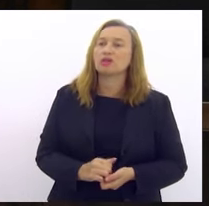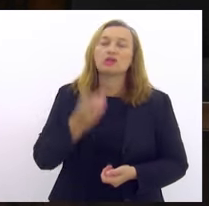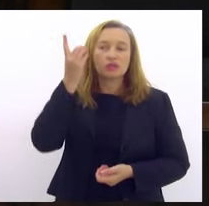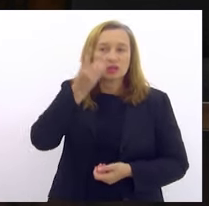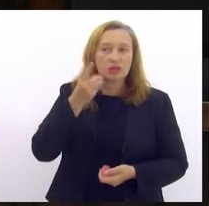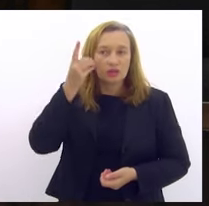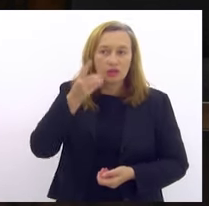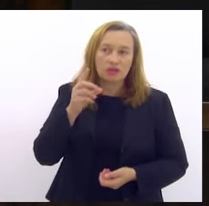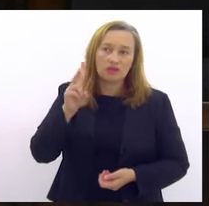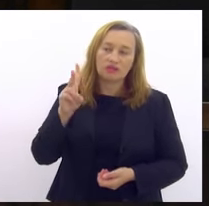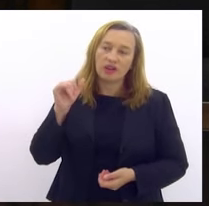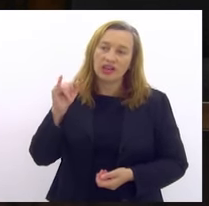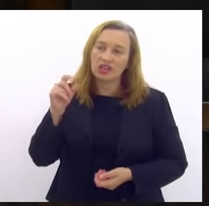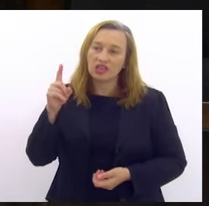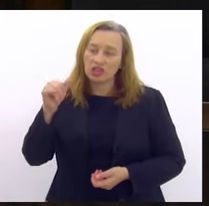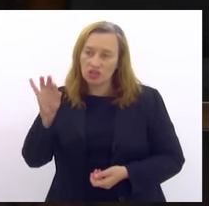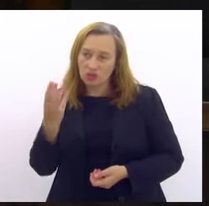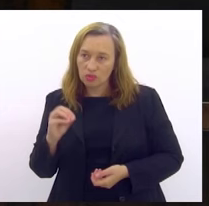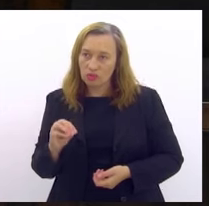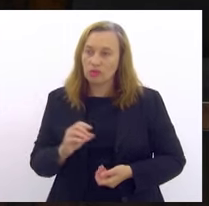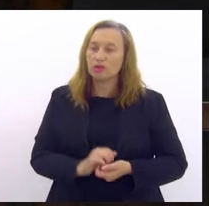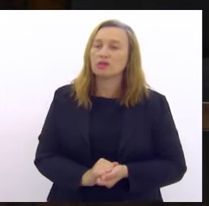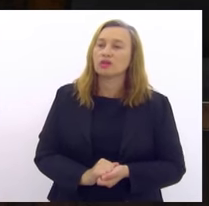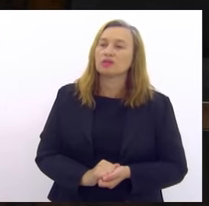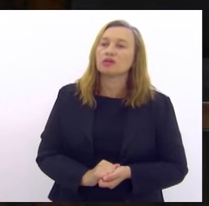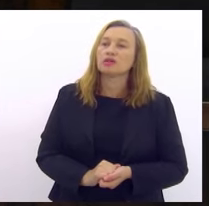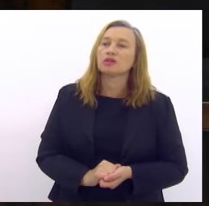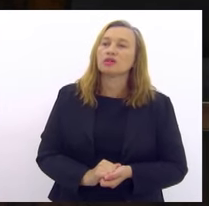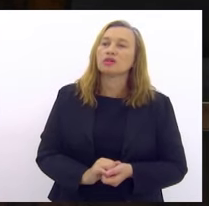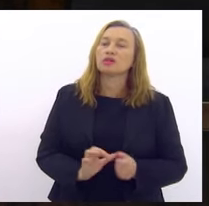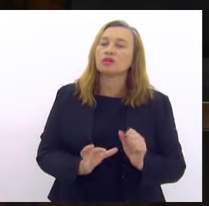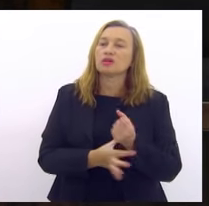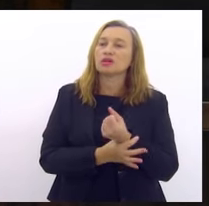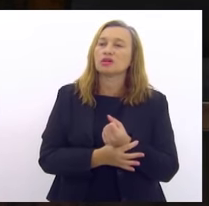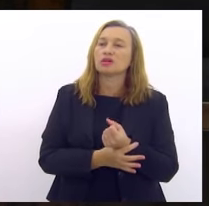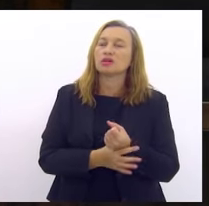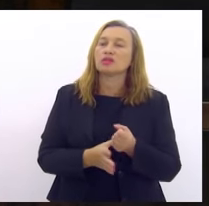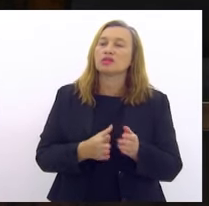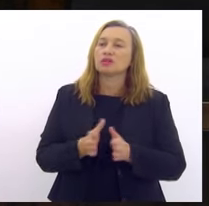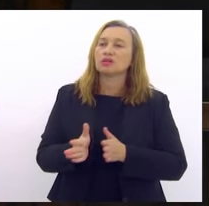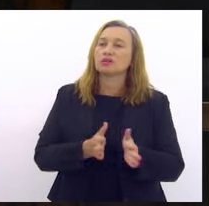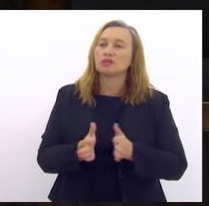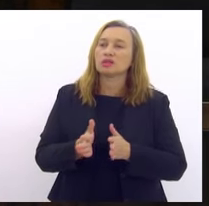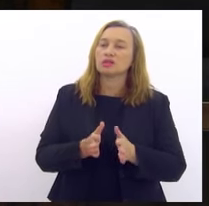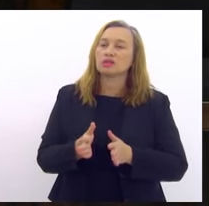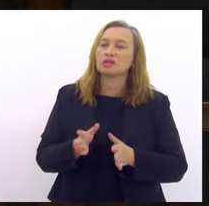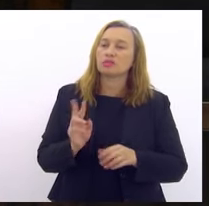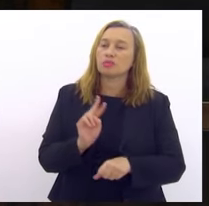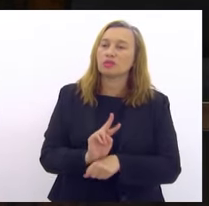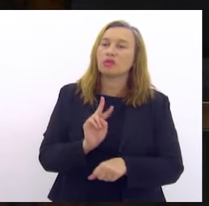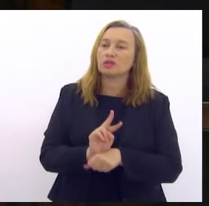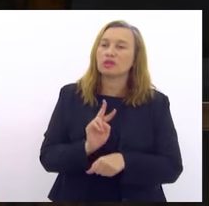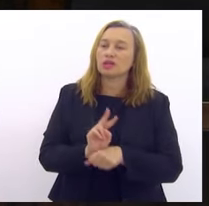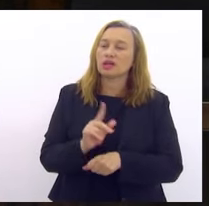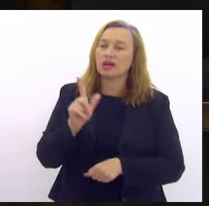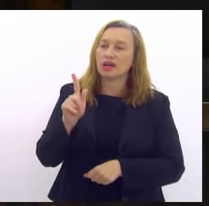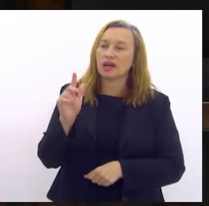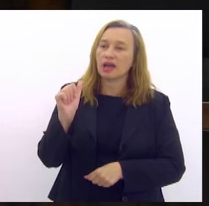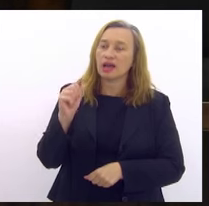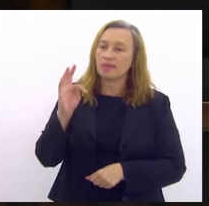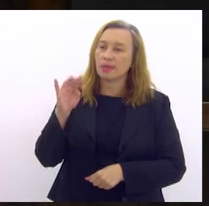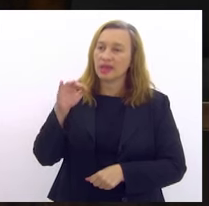do deputado Vaguinho, que assegura o acesso às técnicas de preservação de gametas e